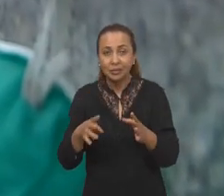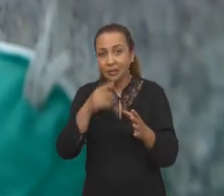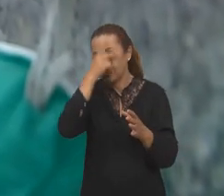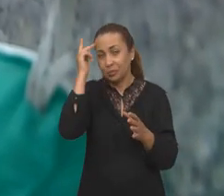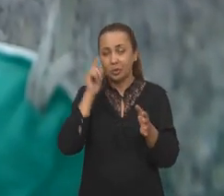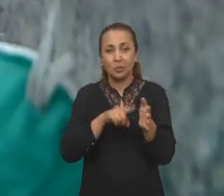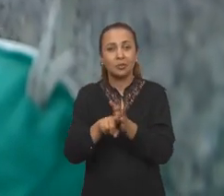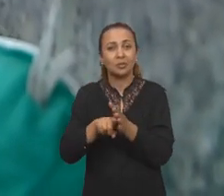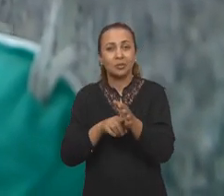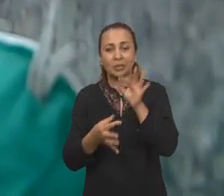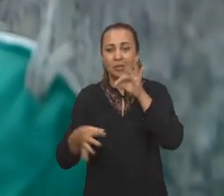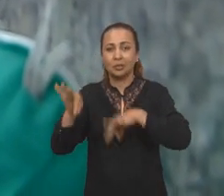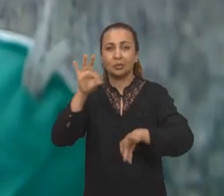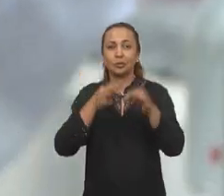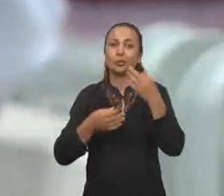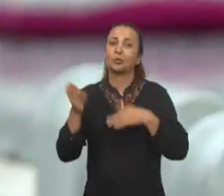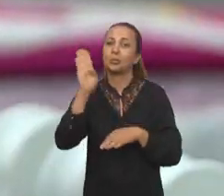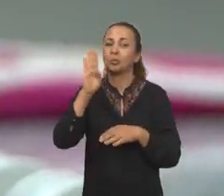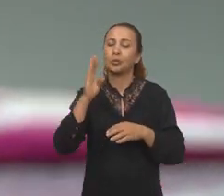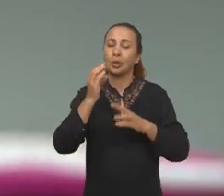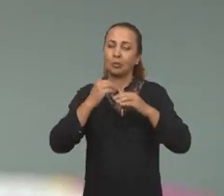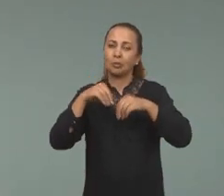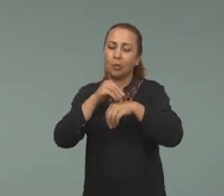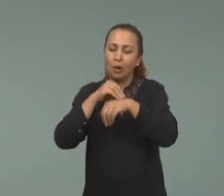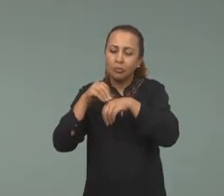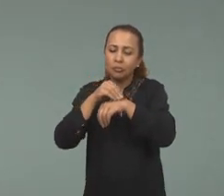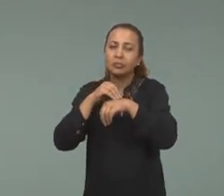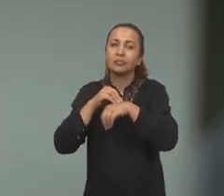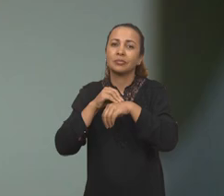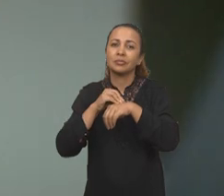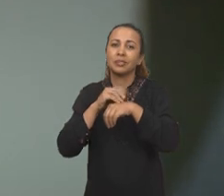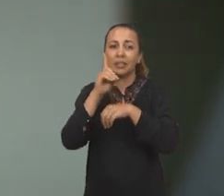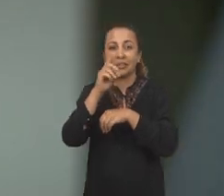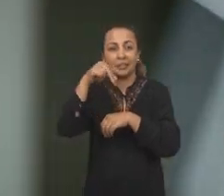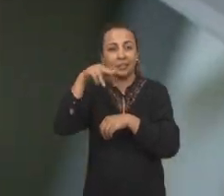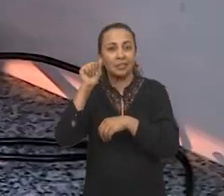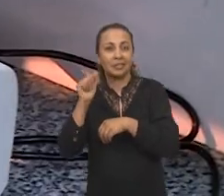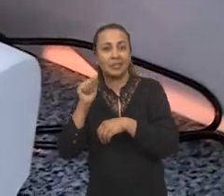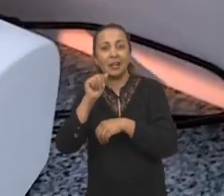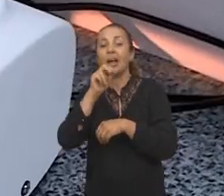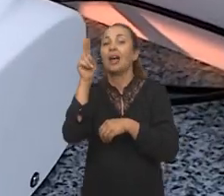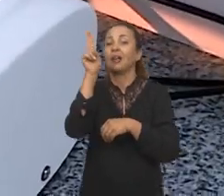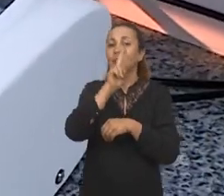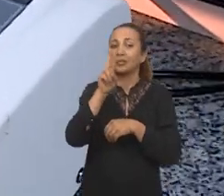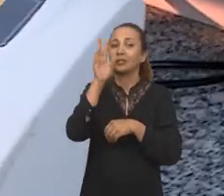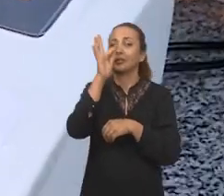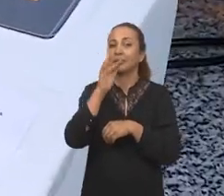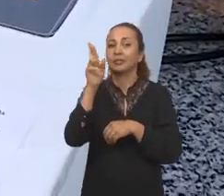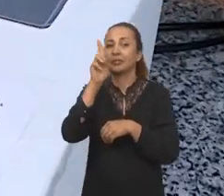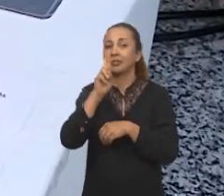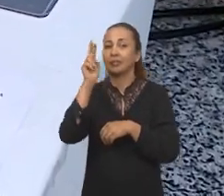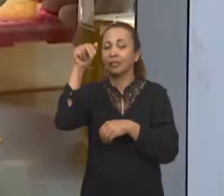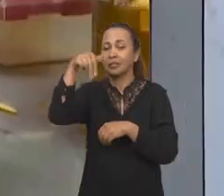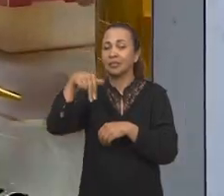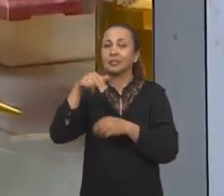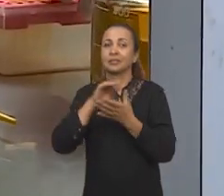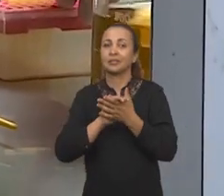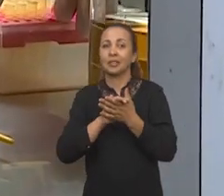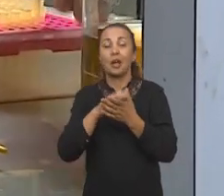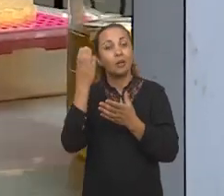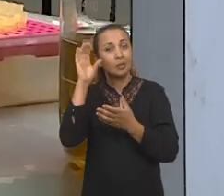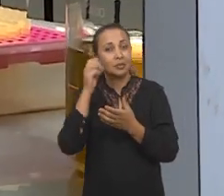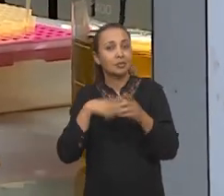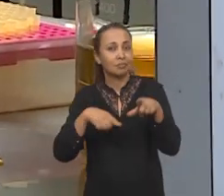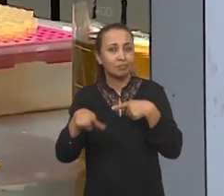do laboratório de biologia molecular e genética da Universidade Federal do Rio Grande do Norte os